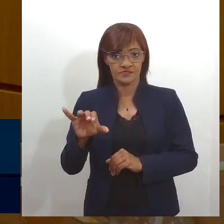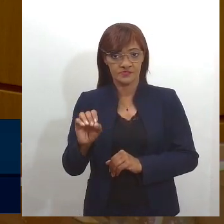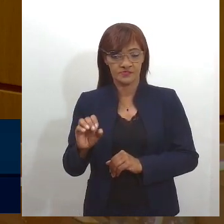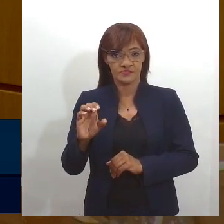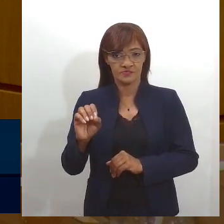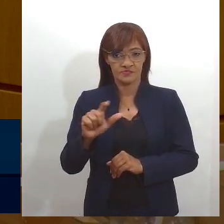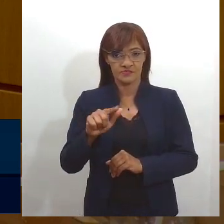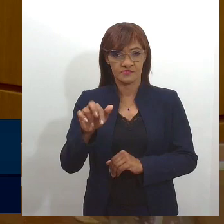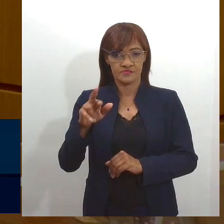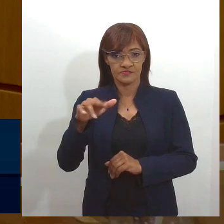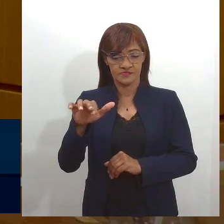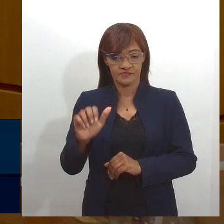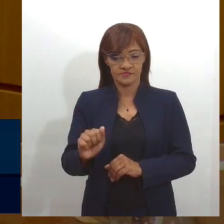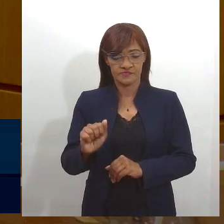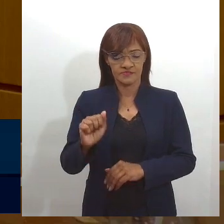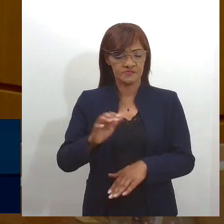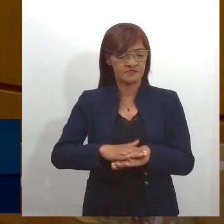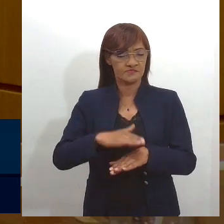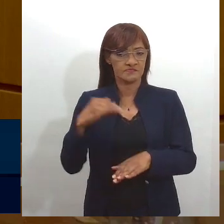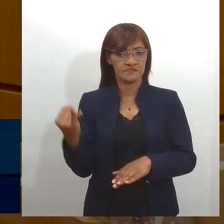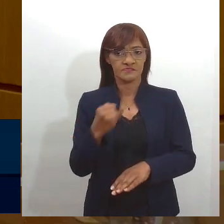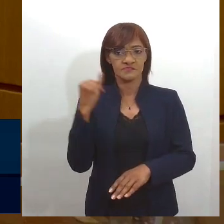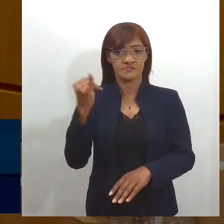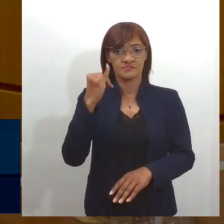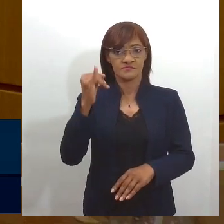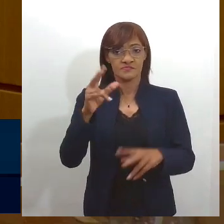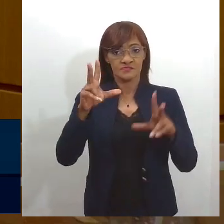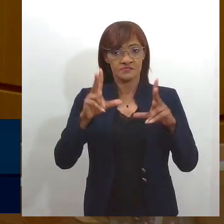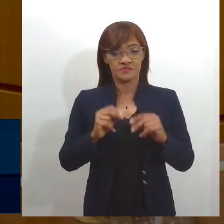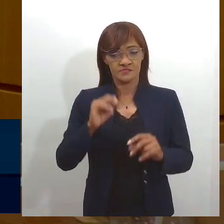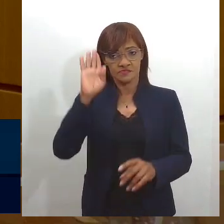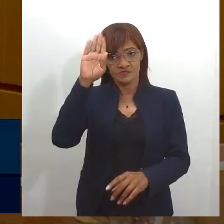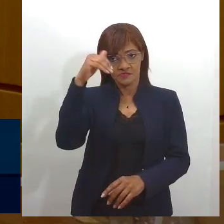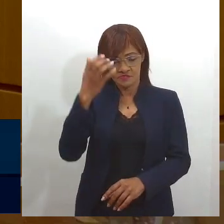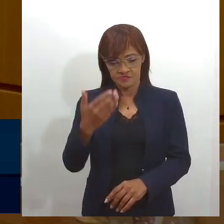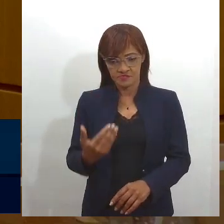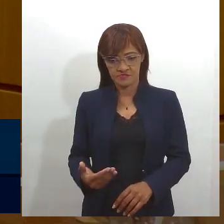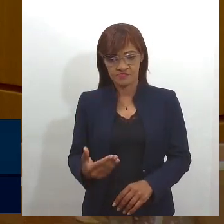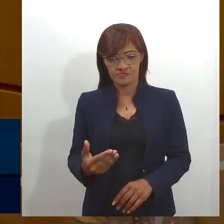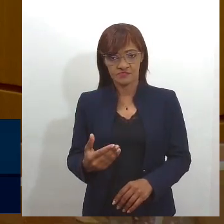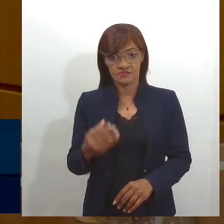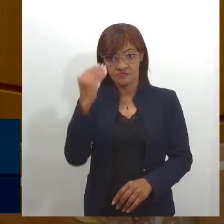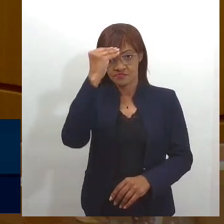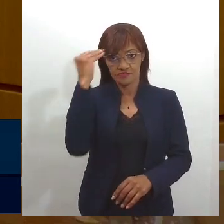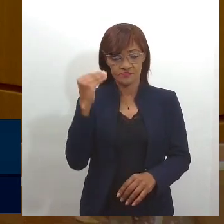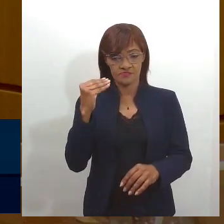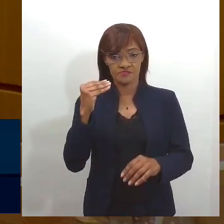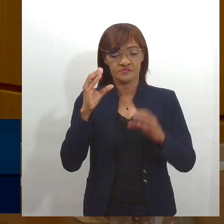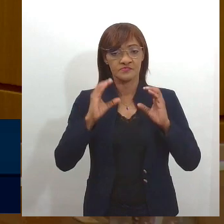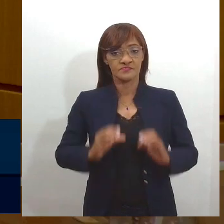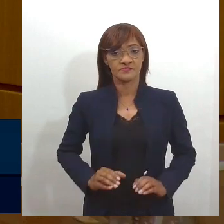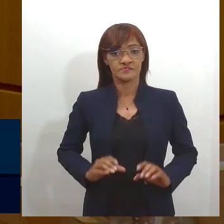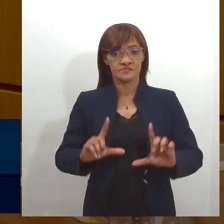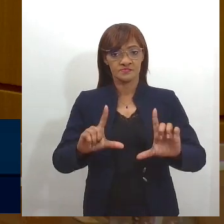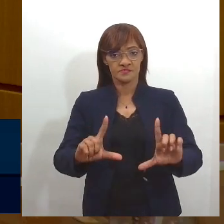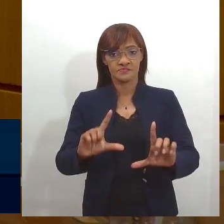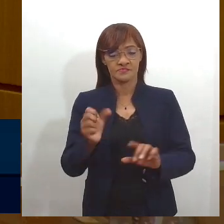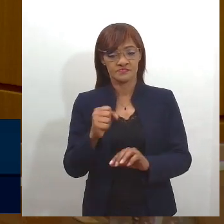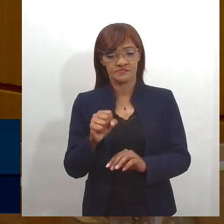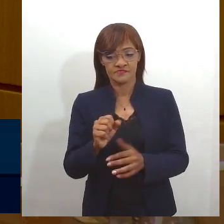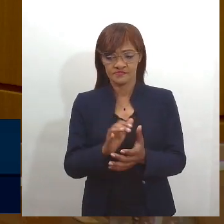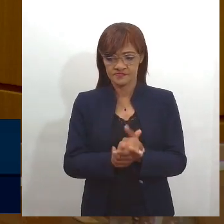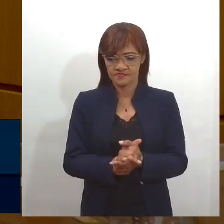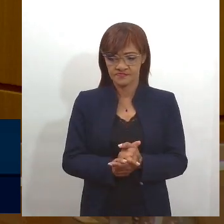concedidas por este poder, o título de cidadania sergipana. O título de cidadania é mais do que um